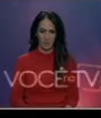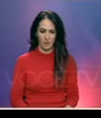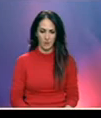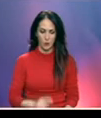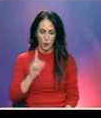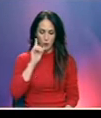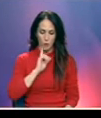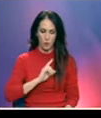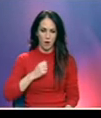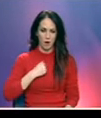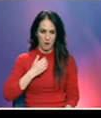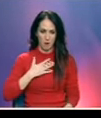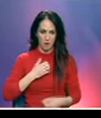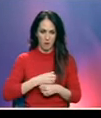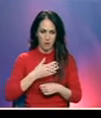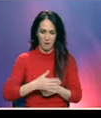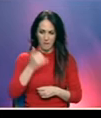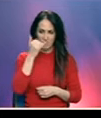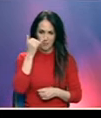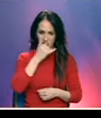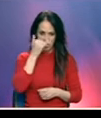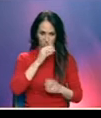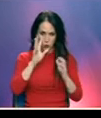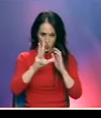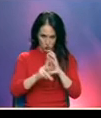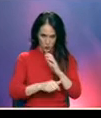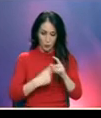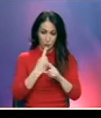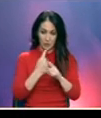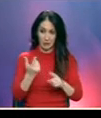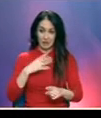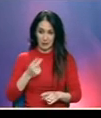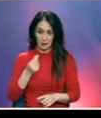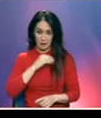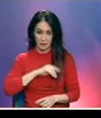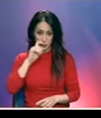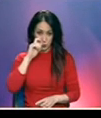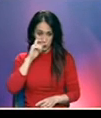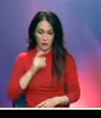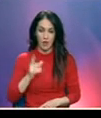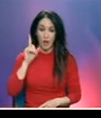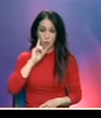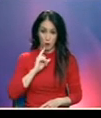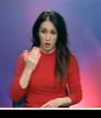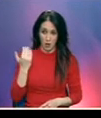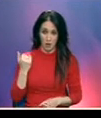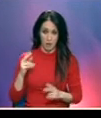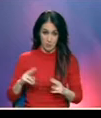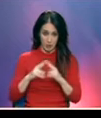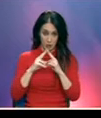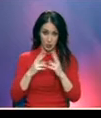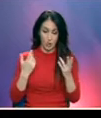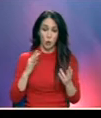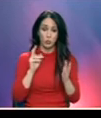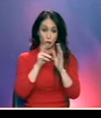Uma empresária de 65 anos simulou um assalto para receber dinheiro do seguro. A mulher tinha chegado de Paris, onde negocia a arte, e